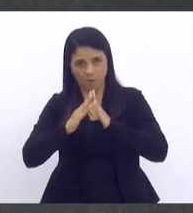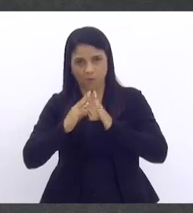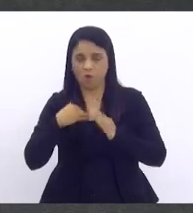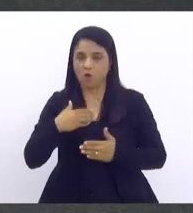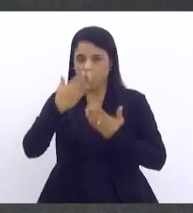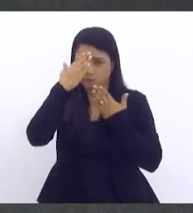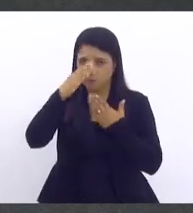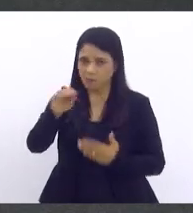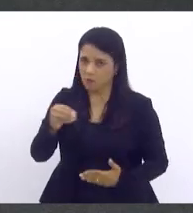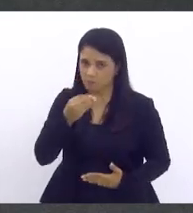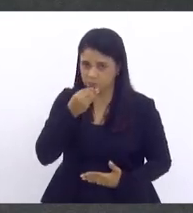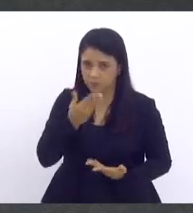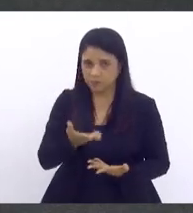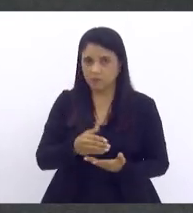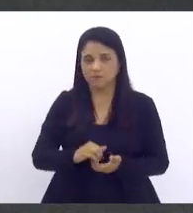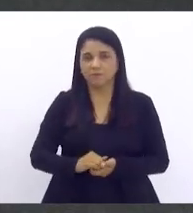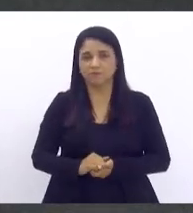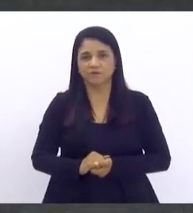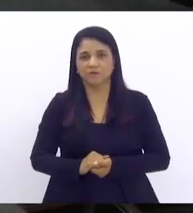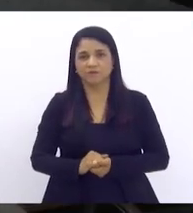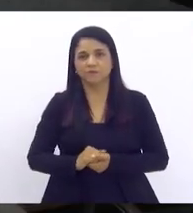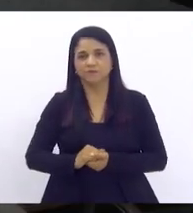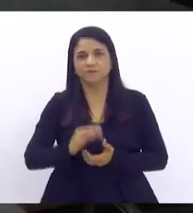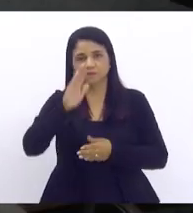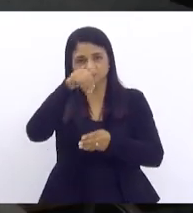oportunidade, meu voto foi favorável.